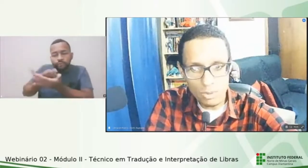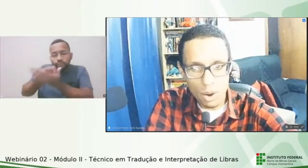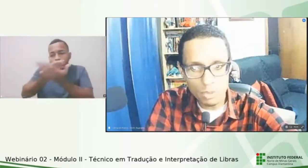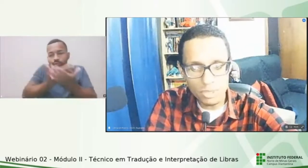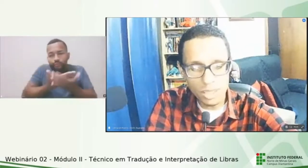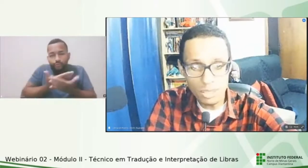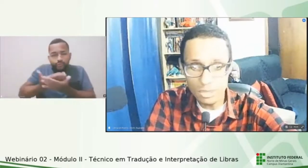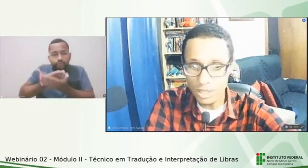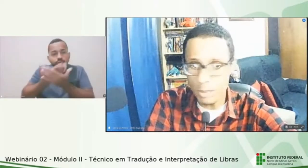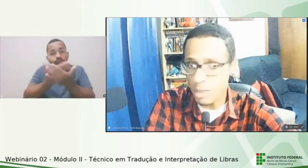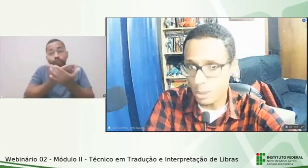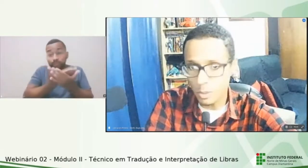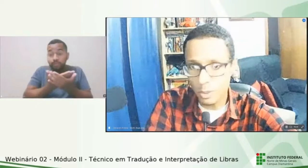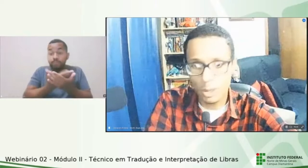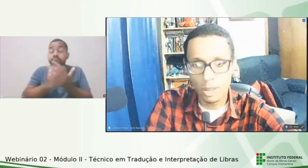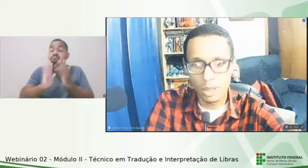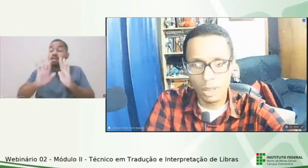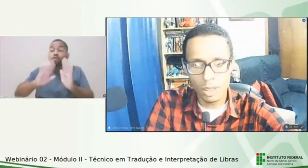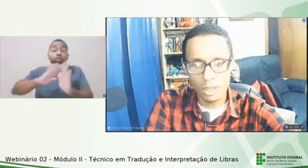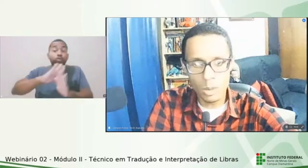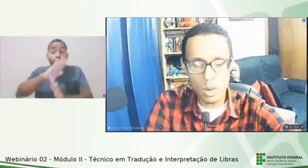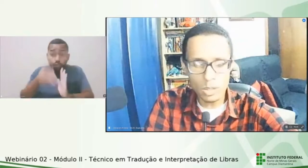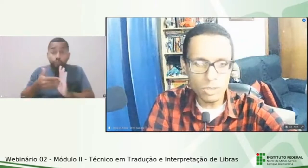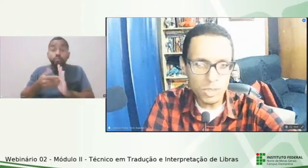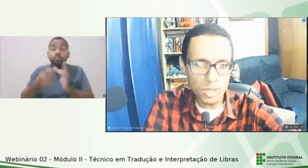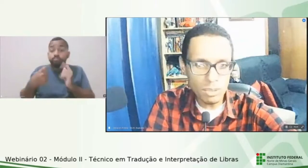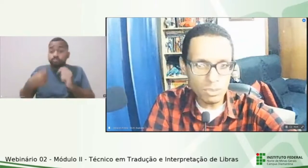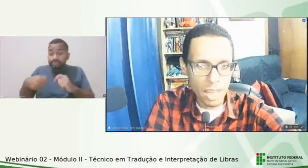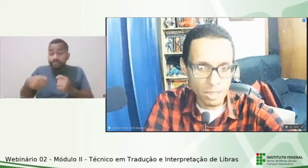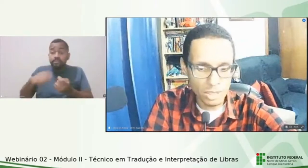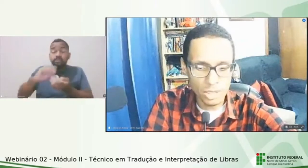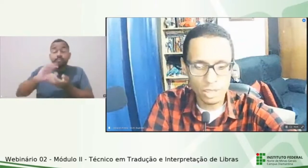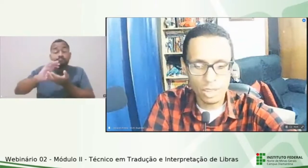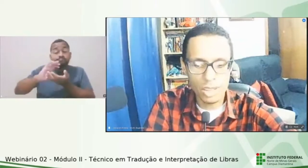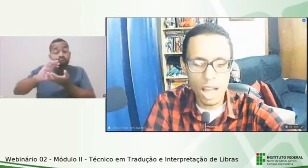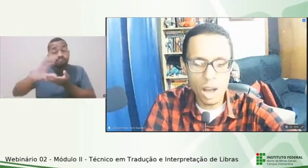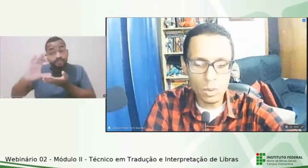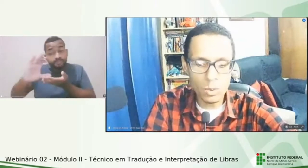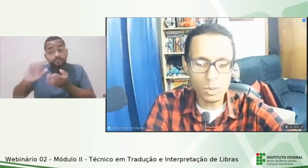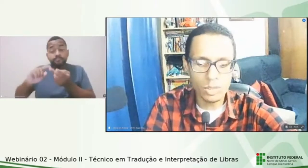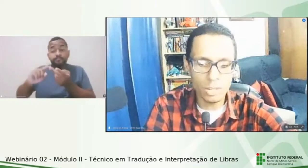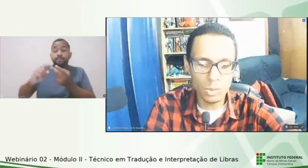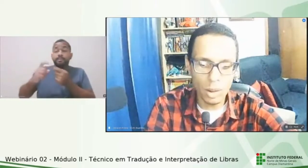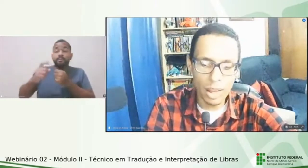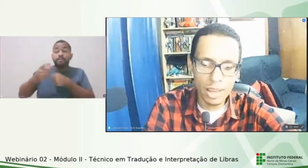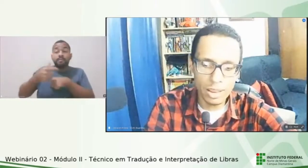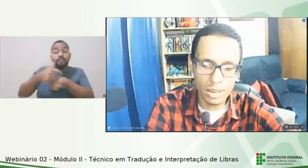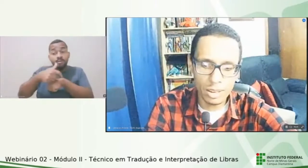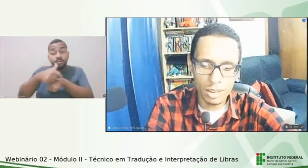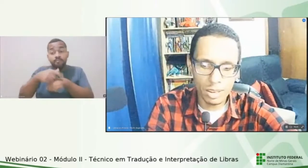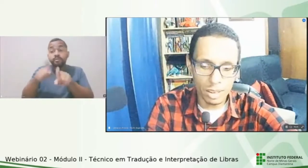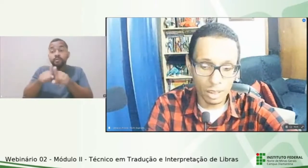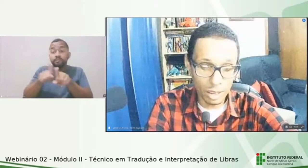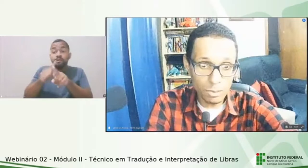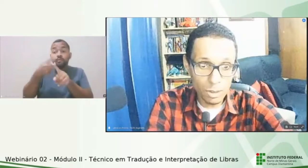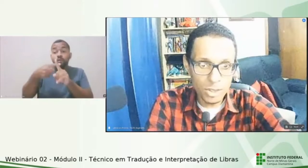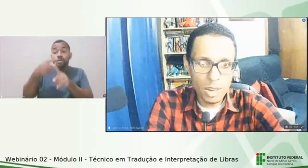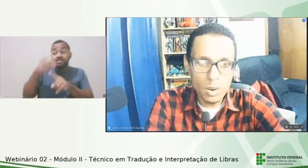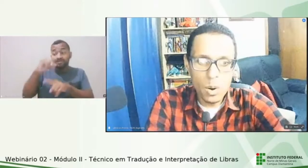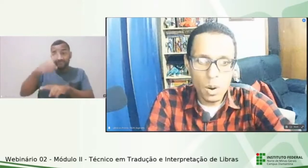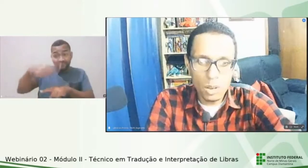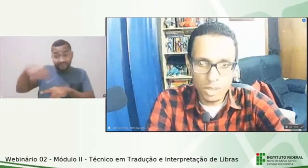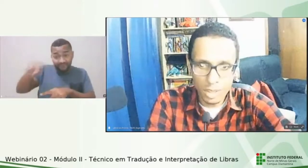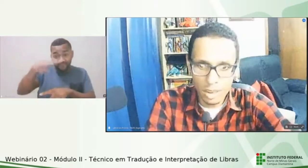tudo envolve investimento. Então, quando você investe em algo na sua carreira que